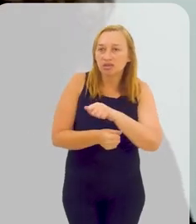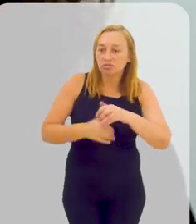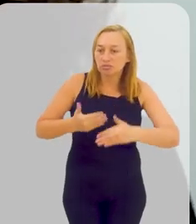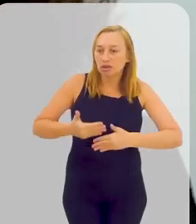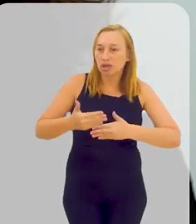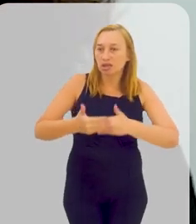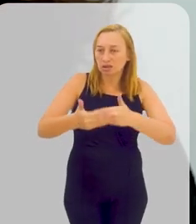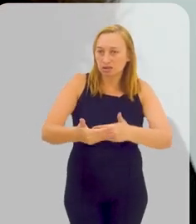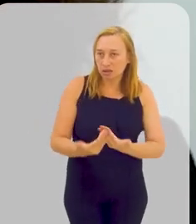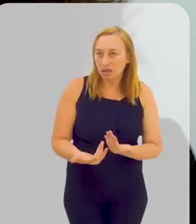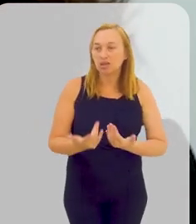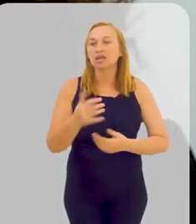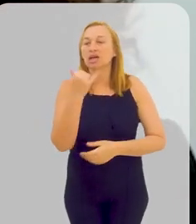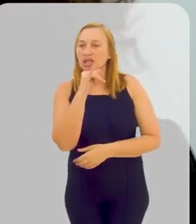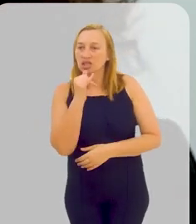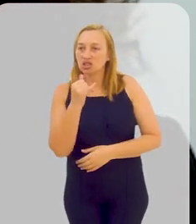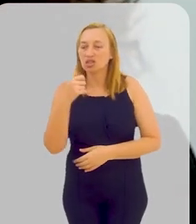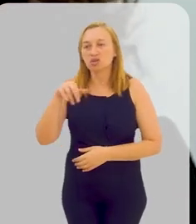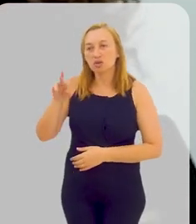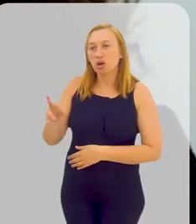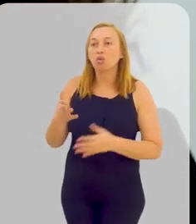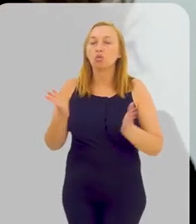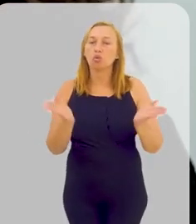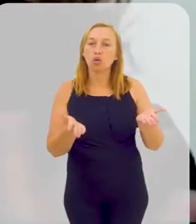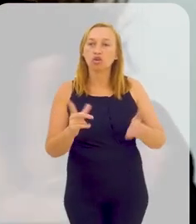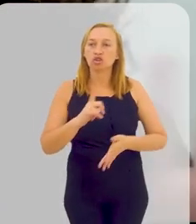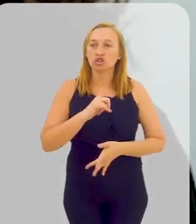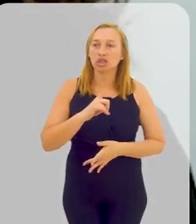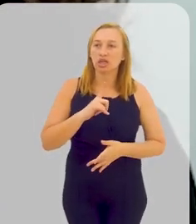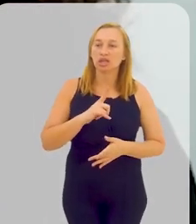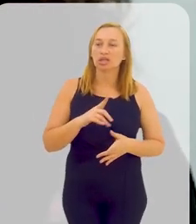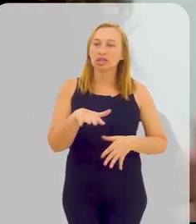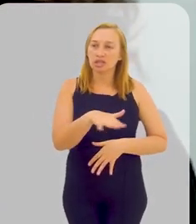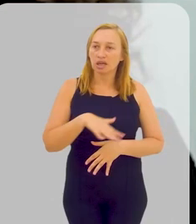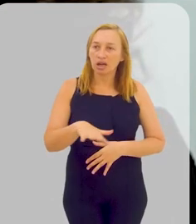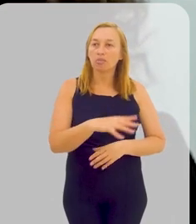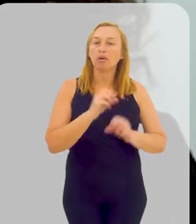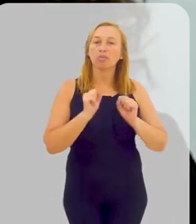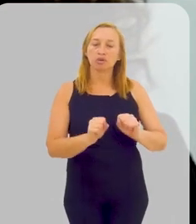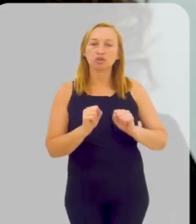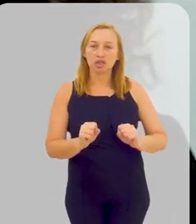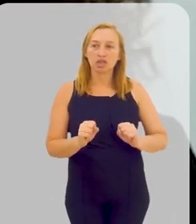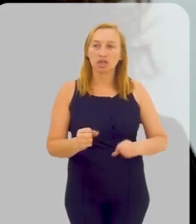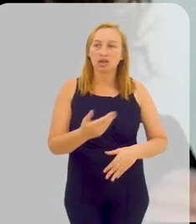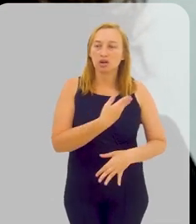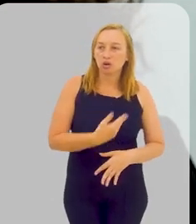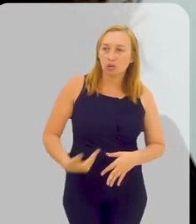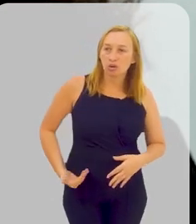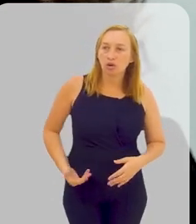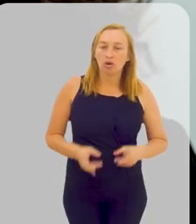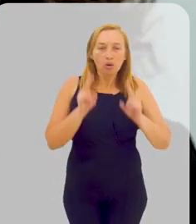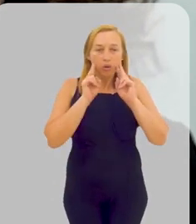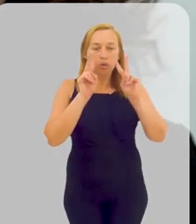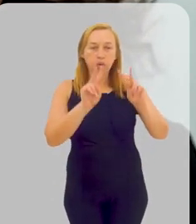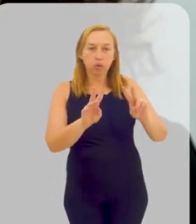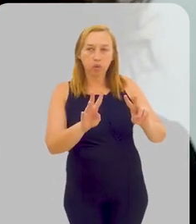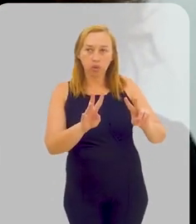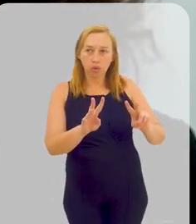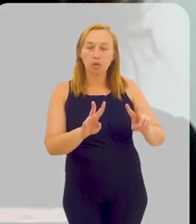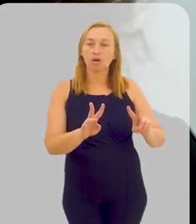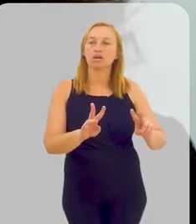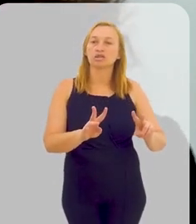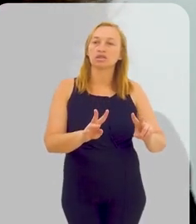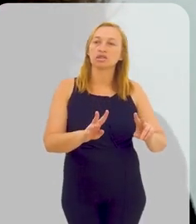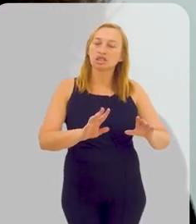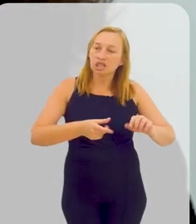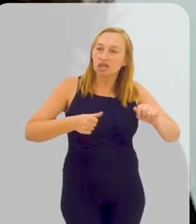para adoção da energia solar O que que a gente tem hoje nesse Panorama para poder eu poder público olhar com mais atenção